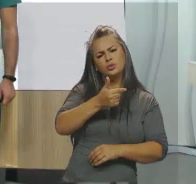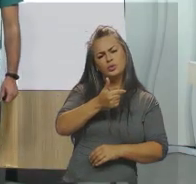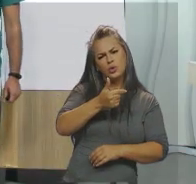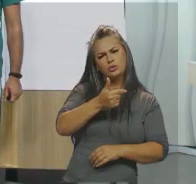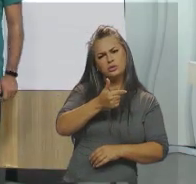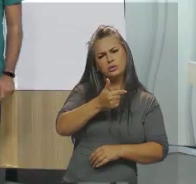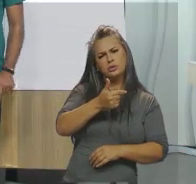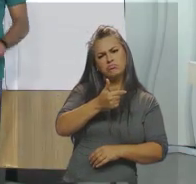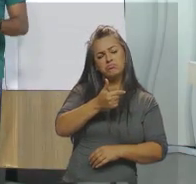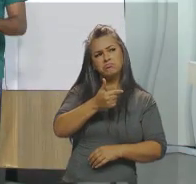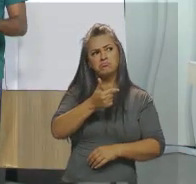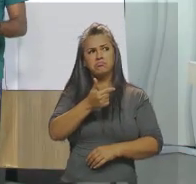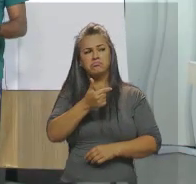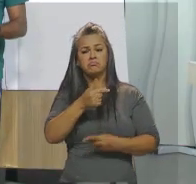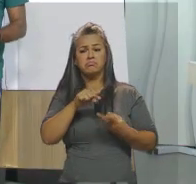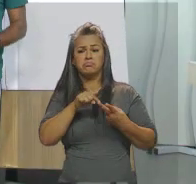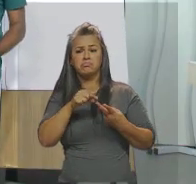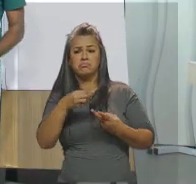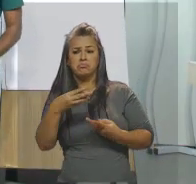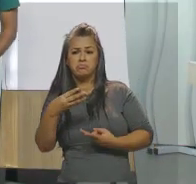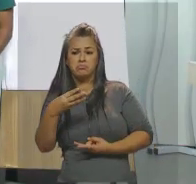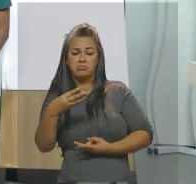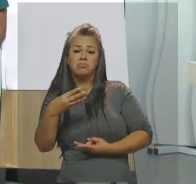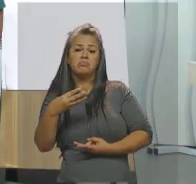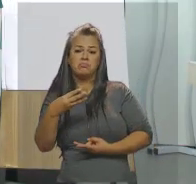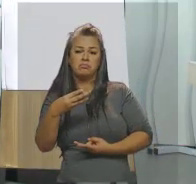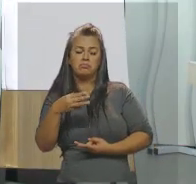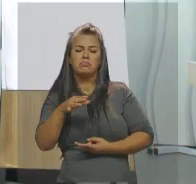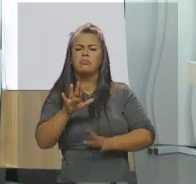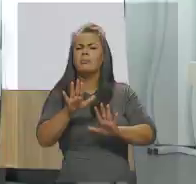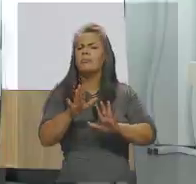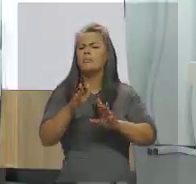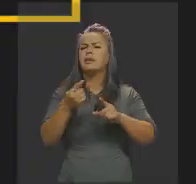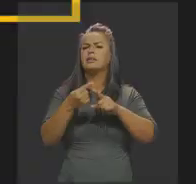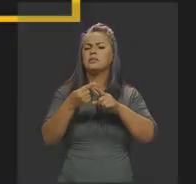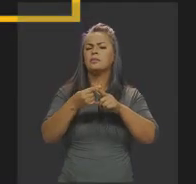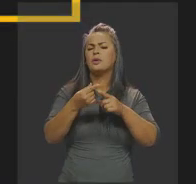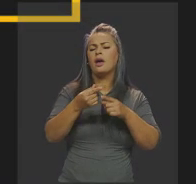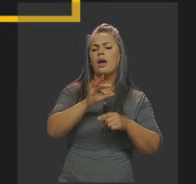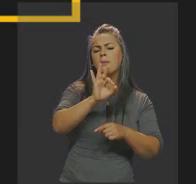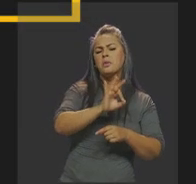Vinícius? Nesse caso aqui tem um caso especial, que